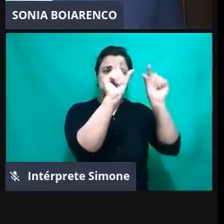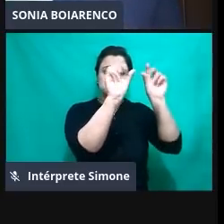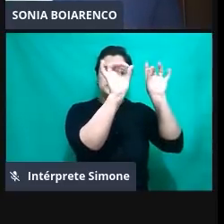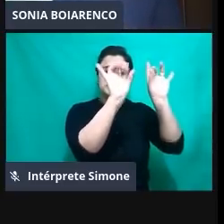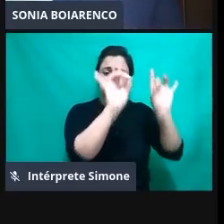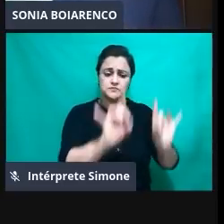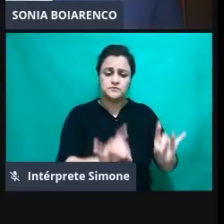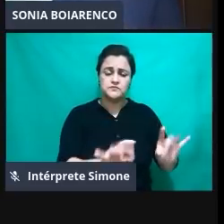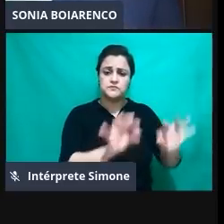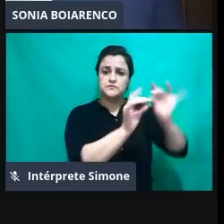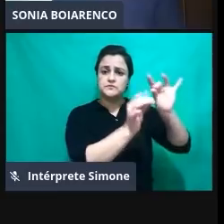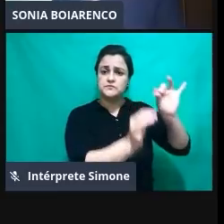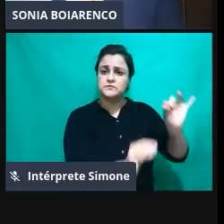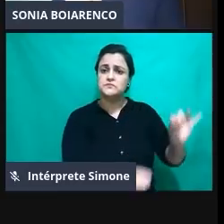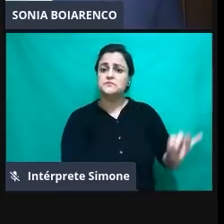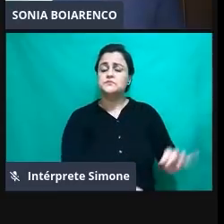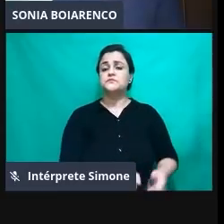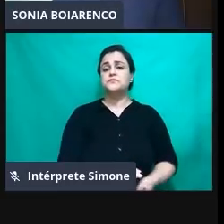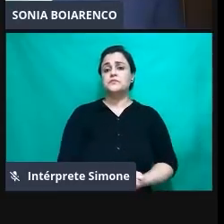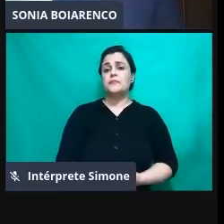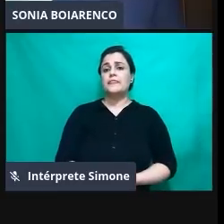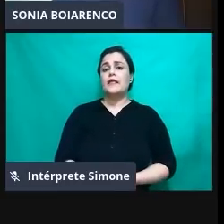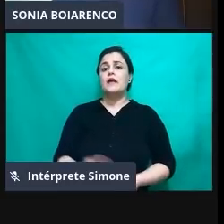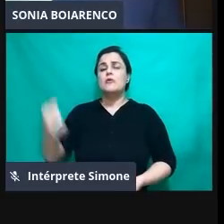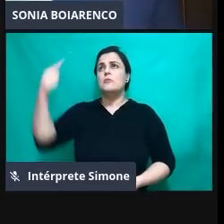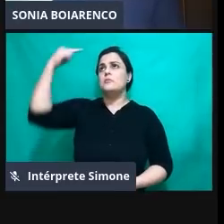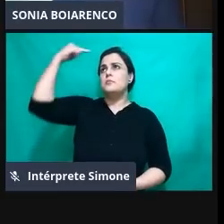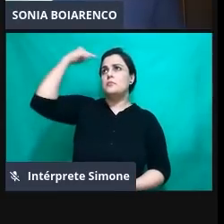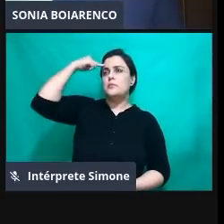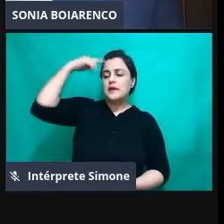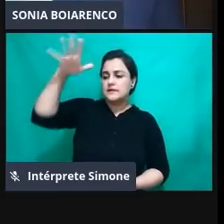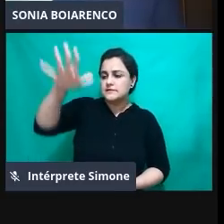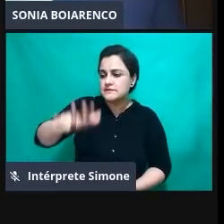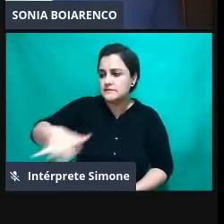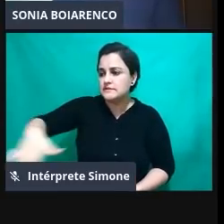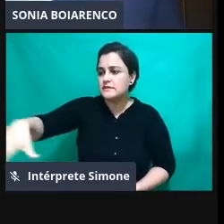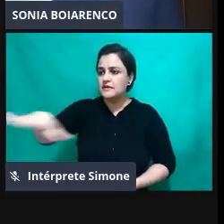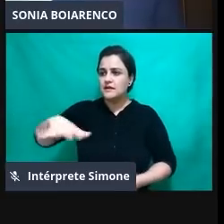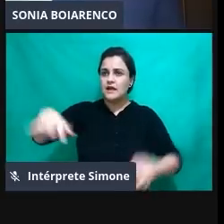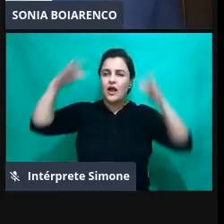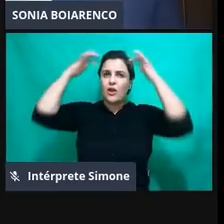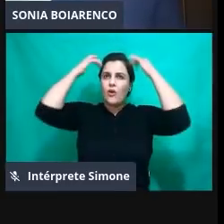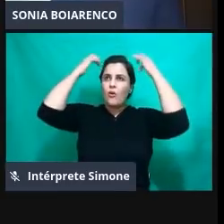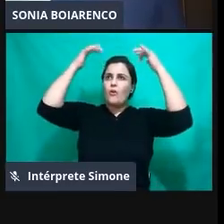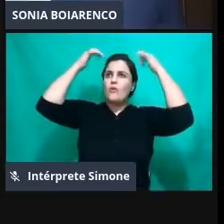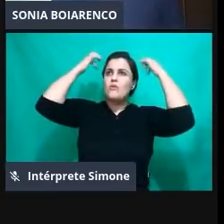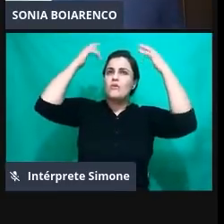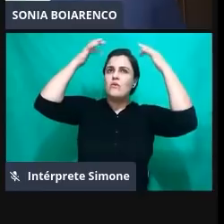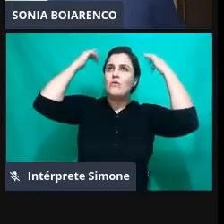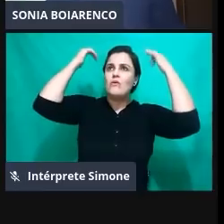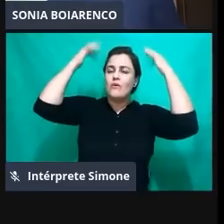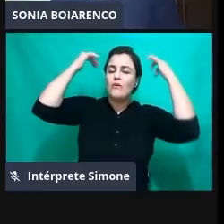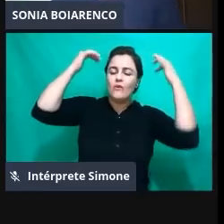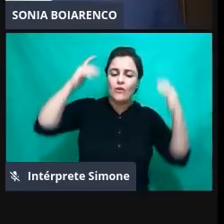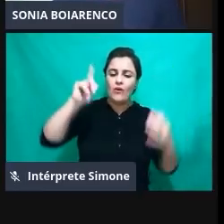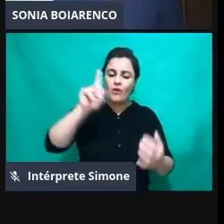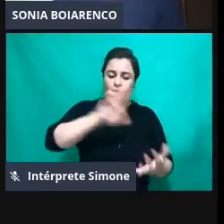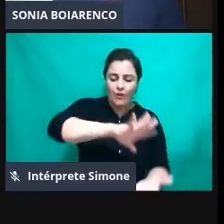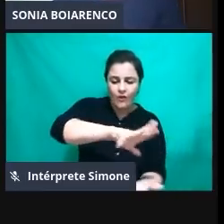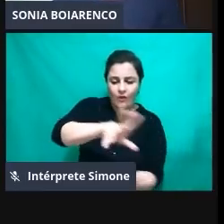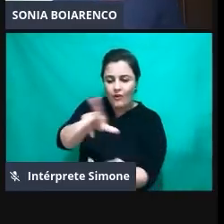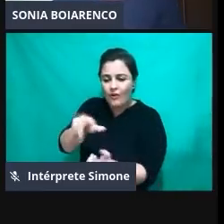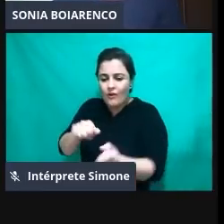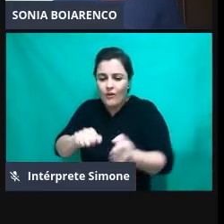pensamento espacial e sobre o raciocínio geográfico, né? Então, ela não é mais